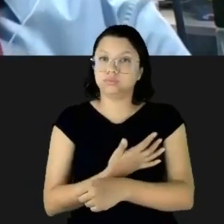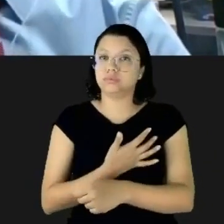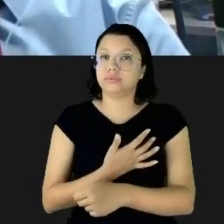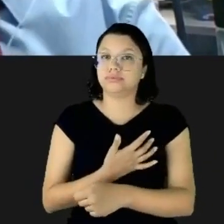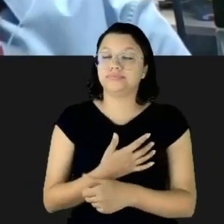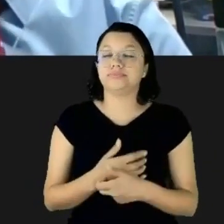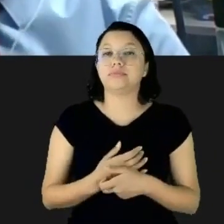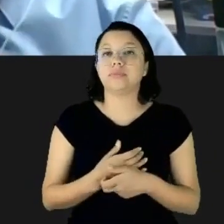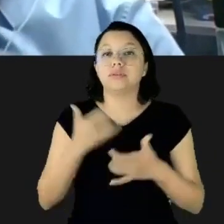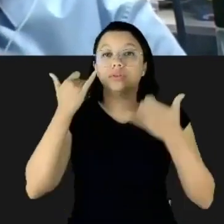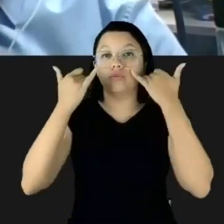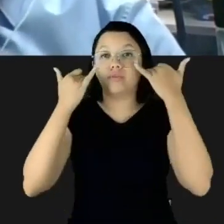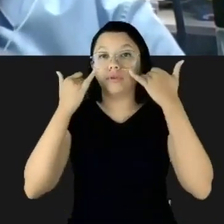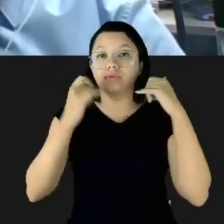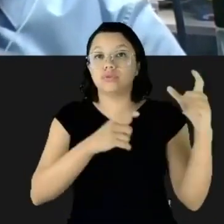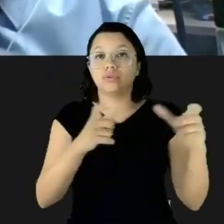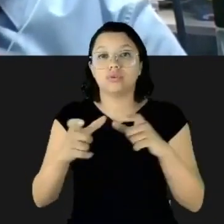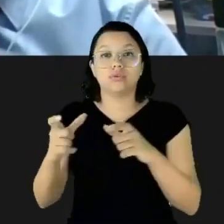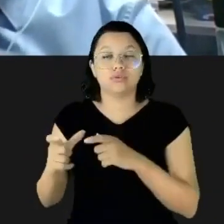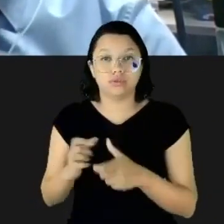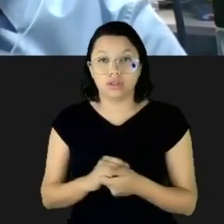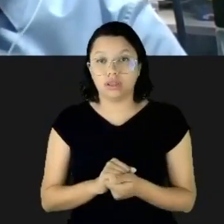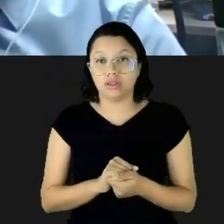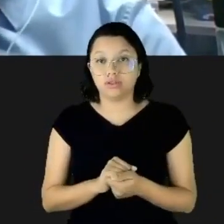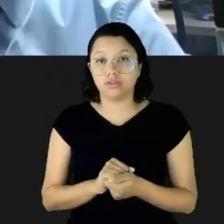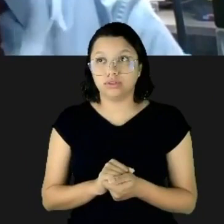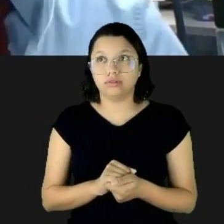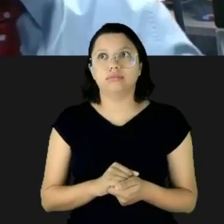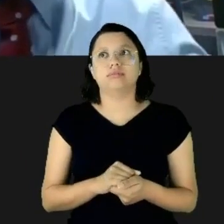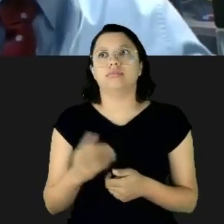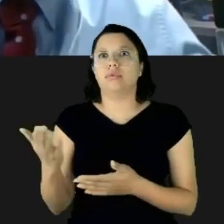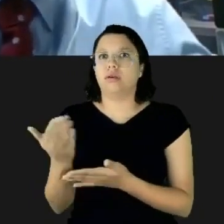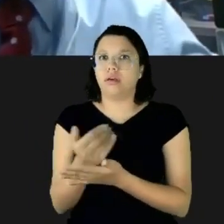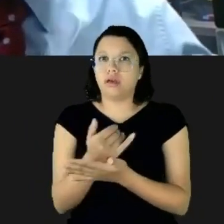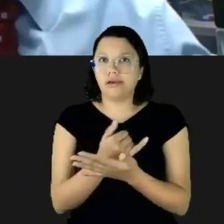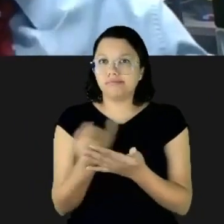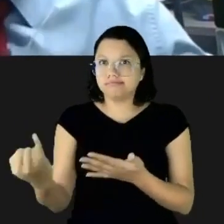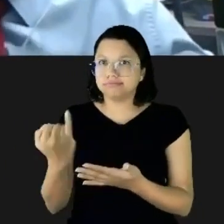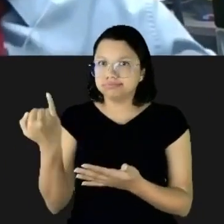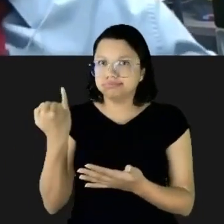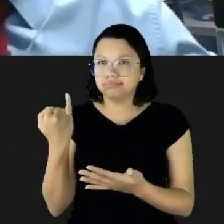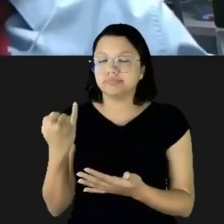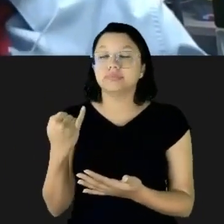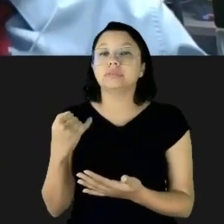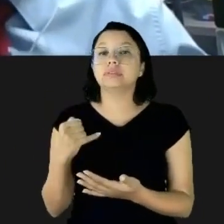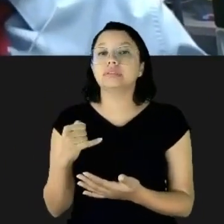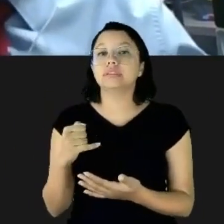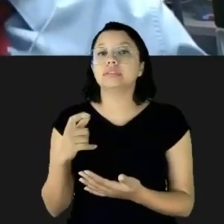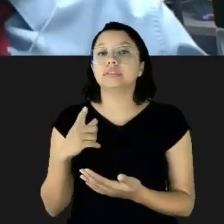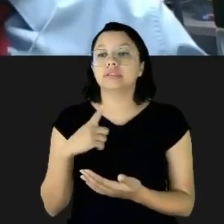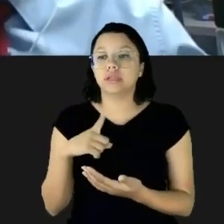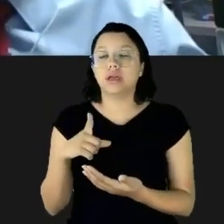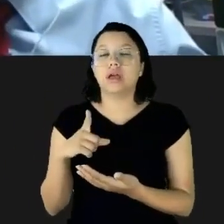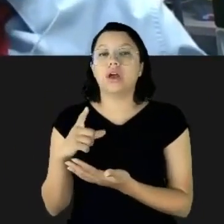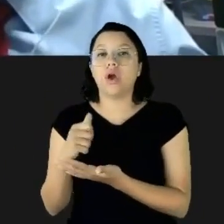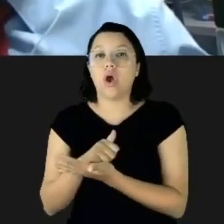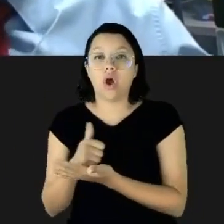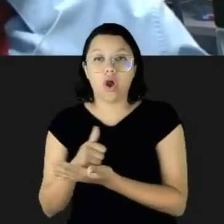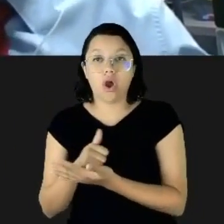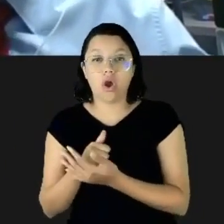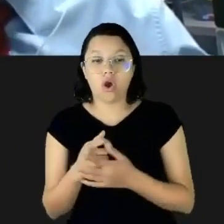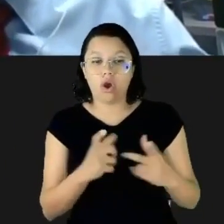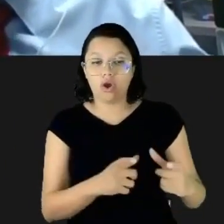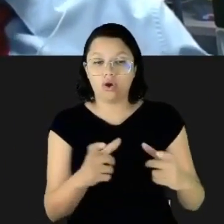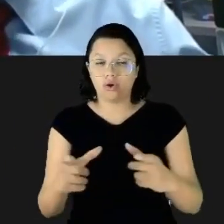Os dados da unidade, coletar dados da unidade, é muito importante. Eu tenho um controle de unidade,